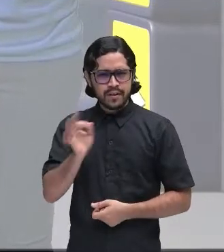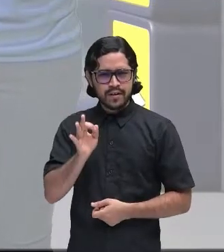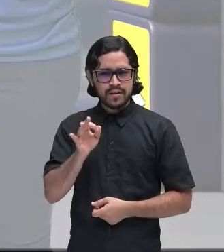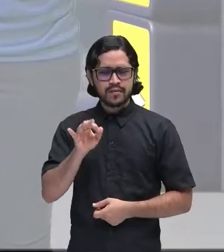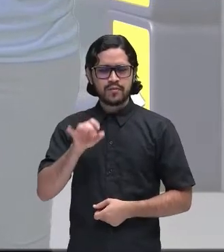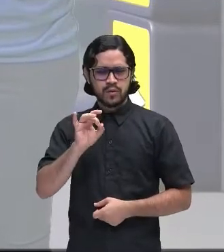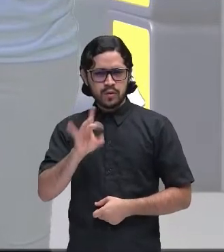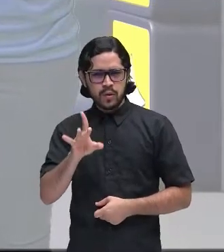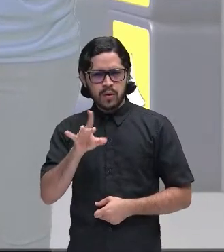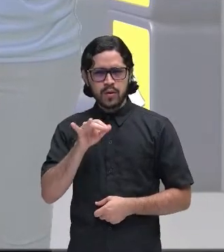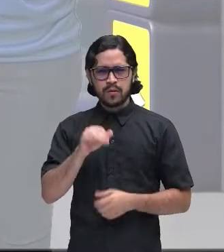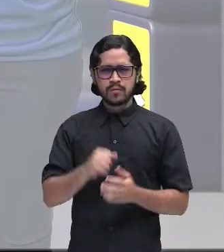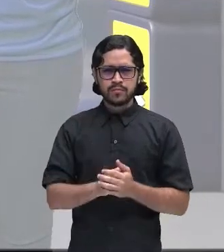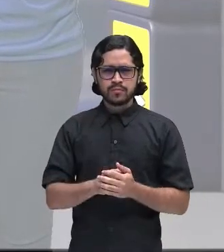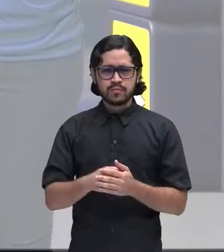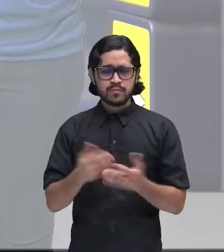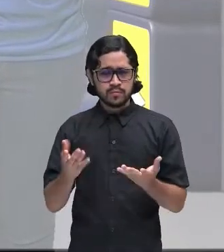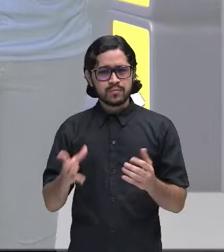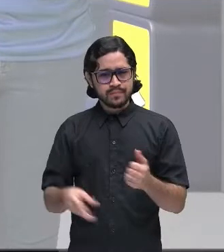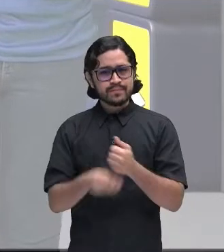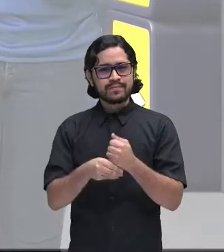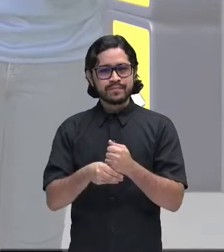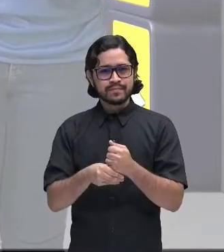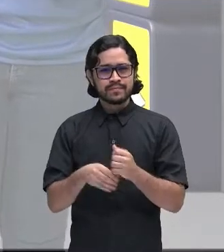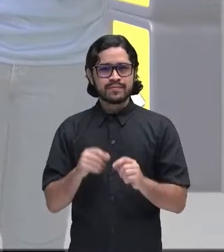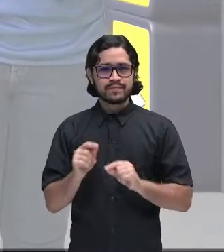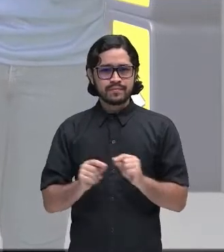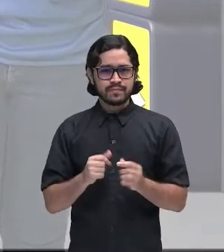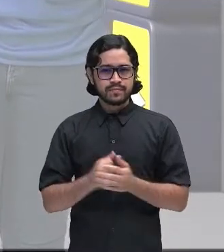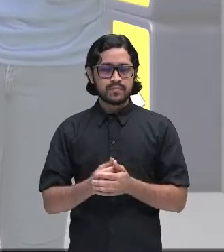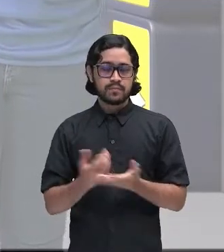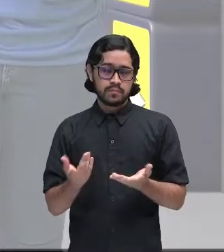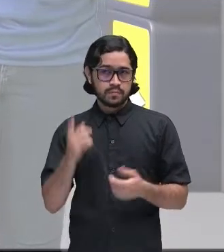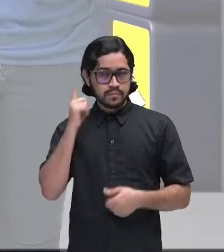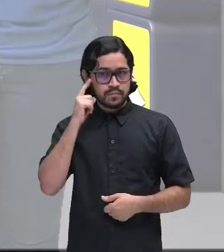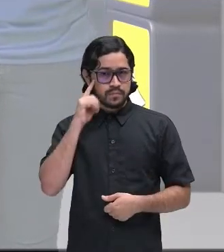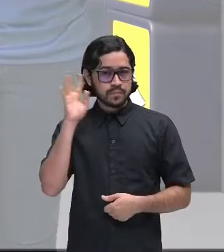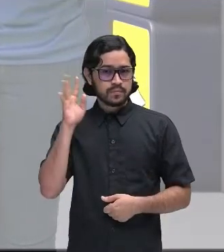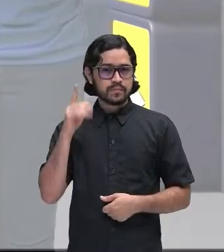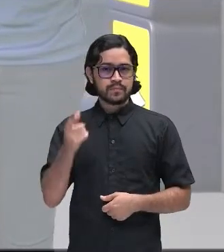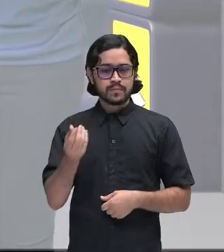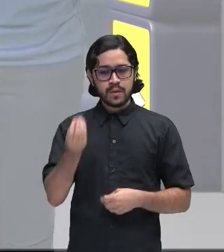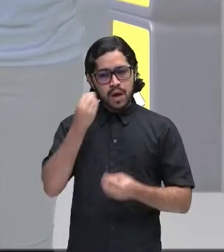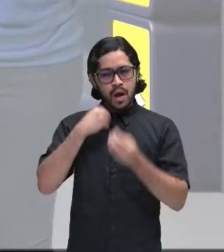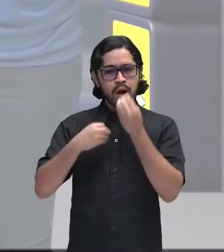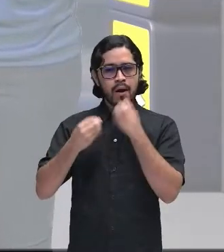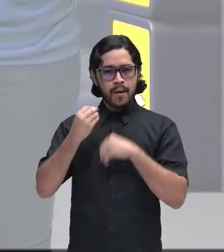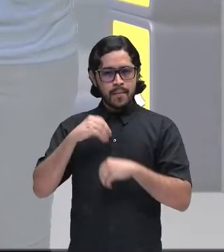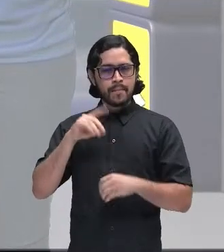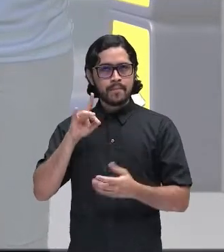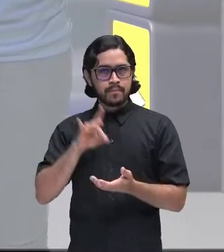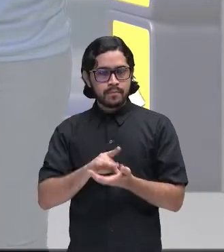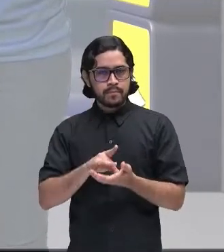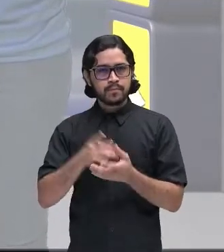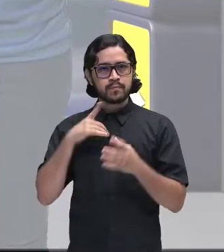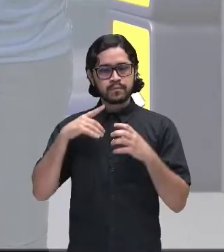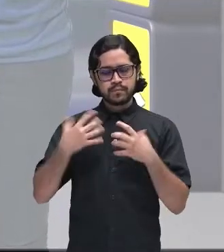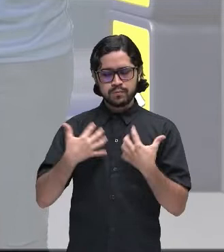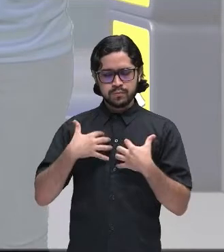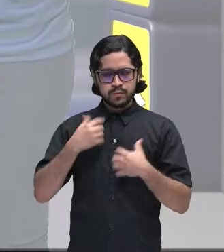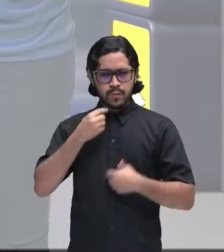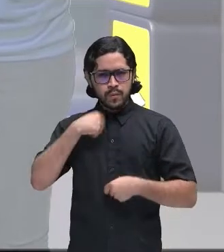isso? Já foi bem completa, né? Olha, a gente vai se alimentar, né? Vamos ingerir o alimento, vamos